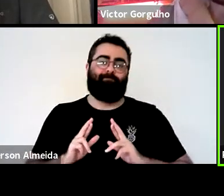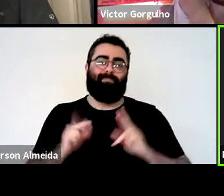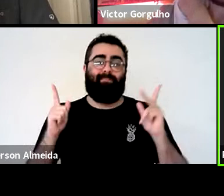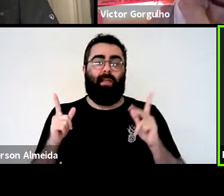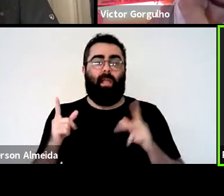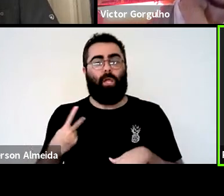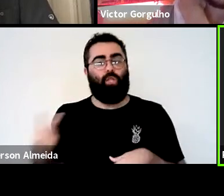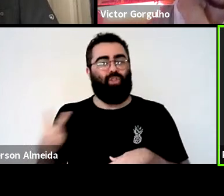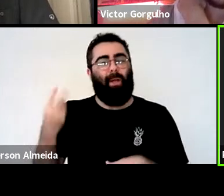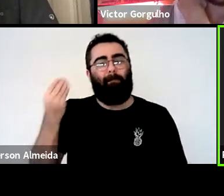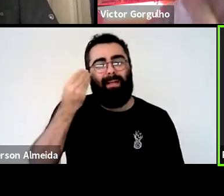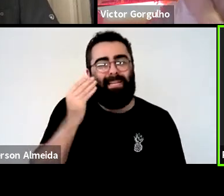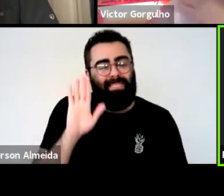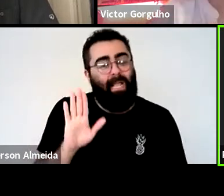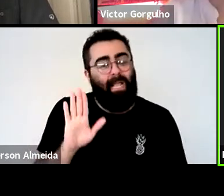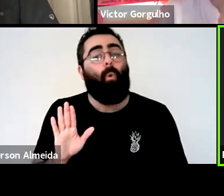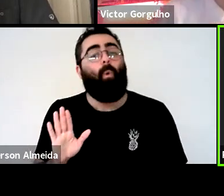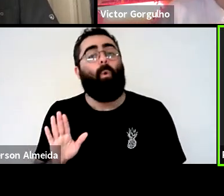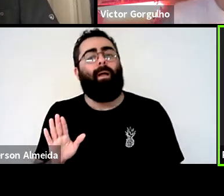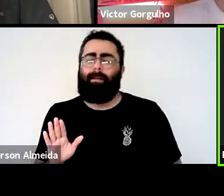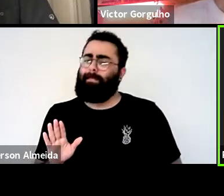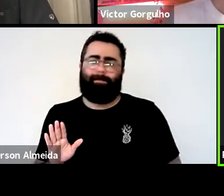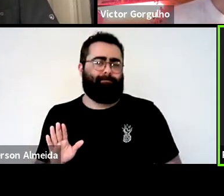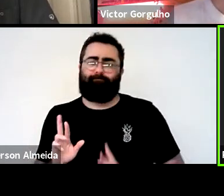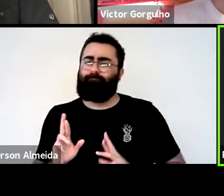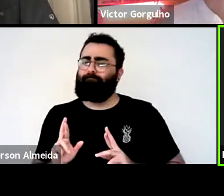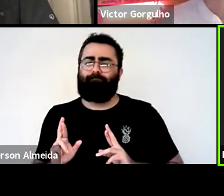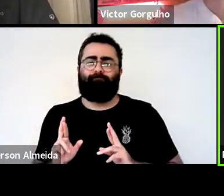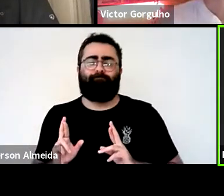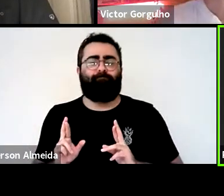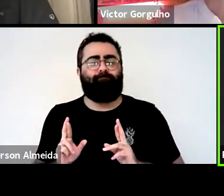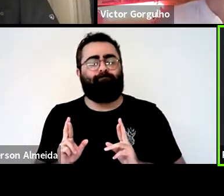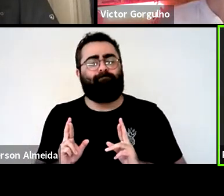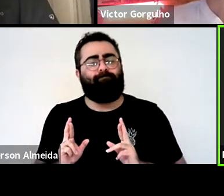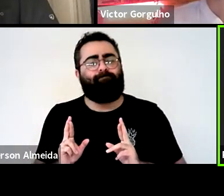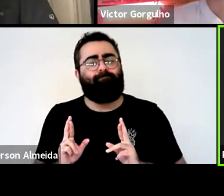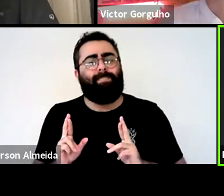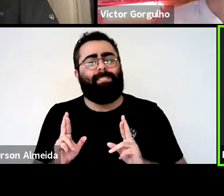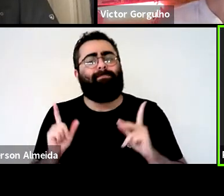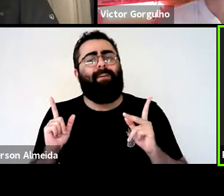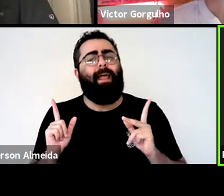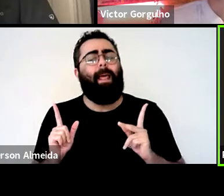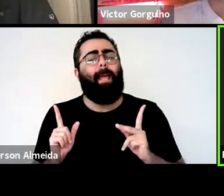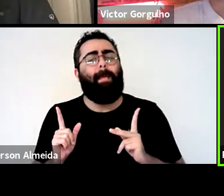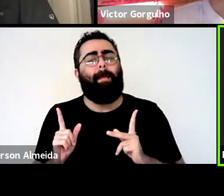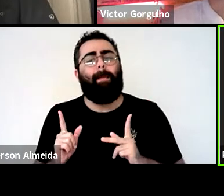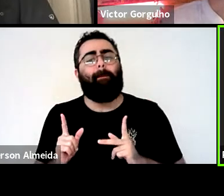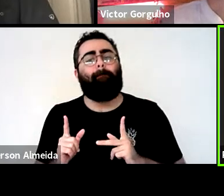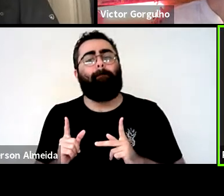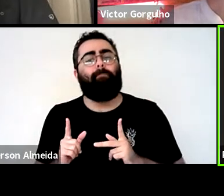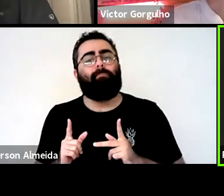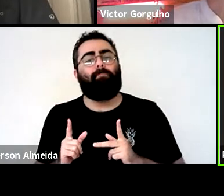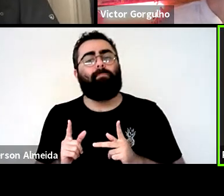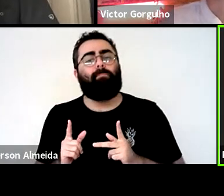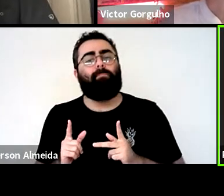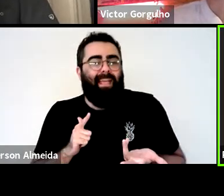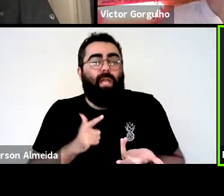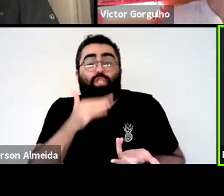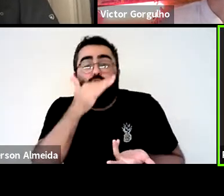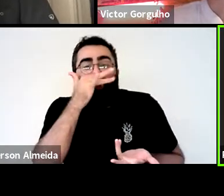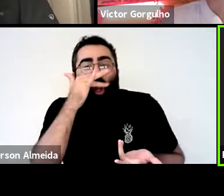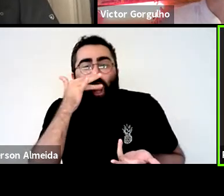consiga ver, mas é muito diferente. É uma outra. Tem um cheiro, tem